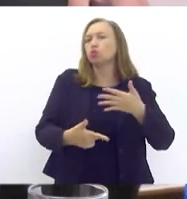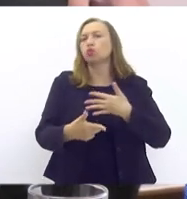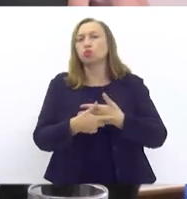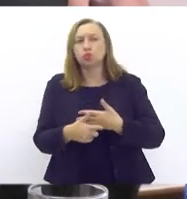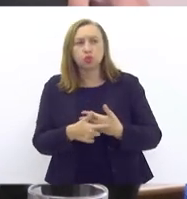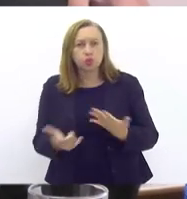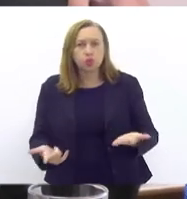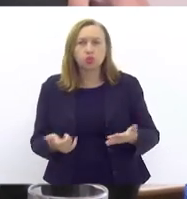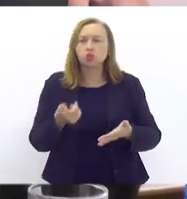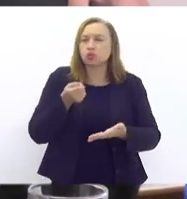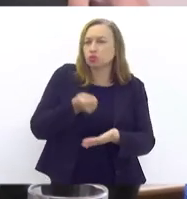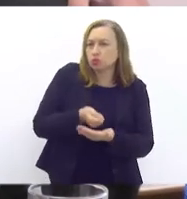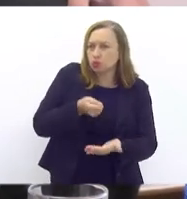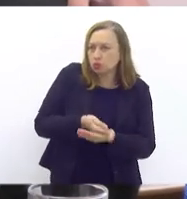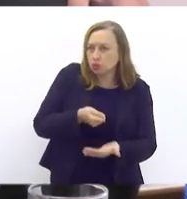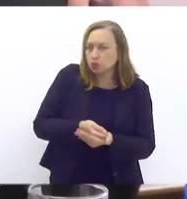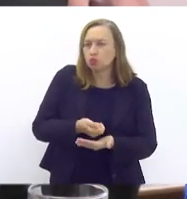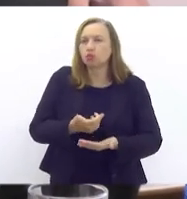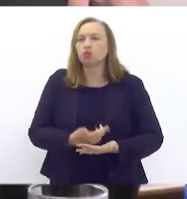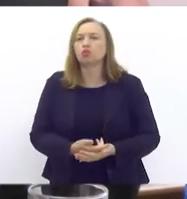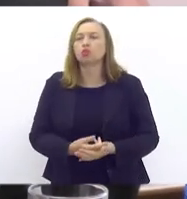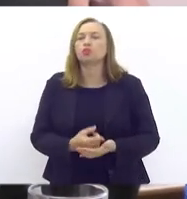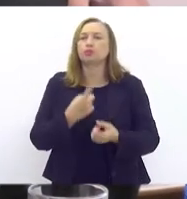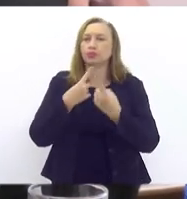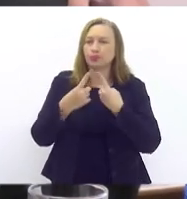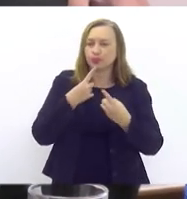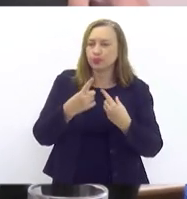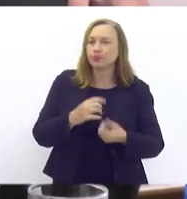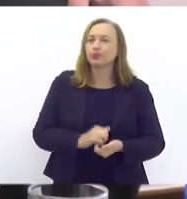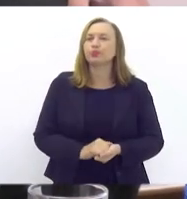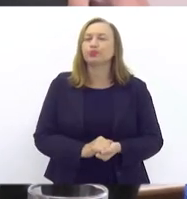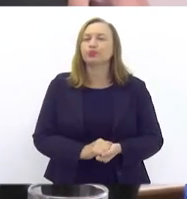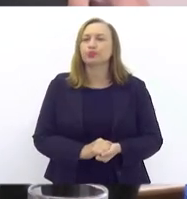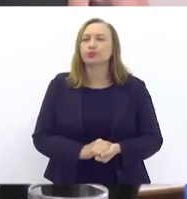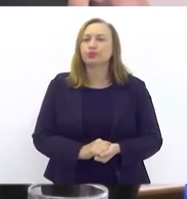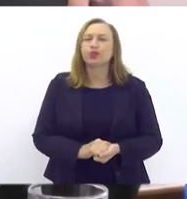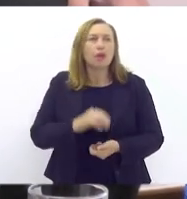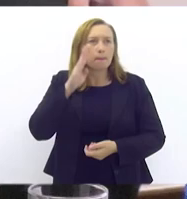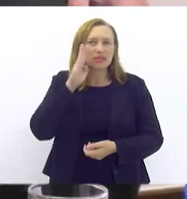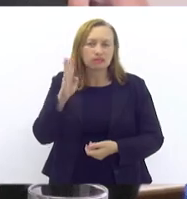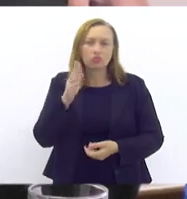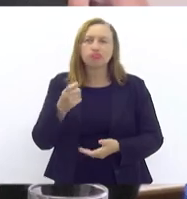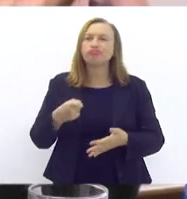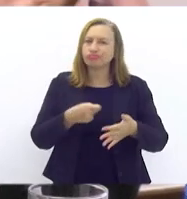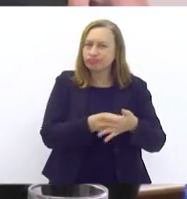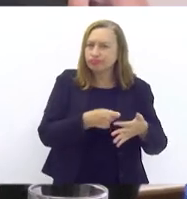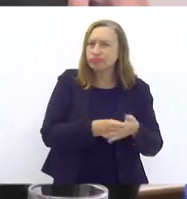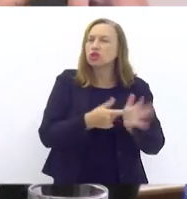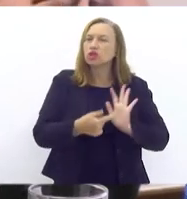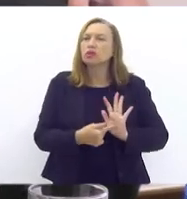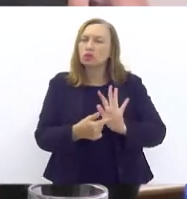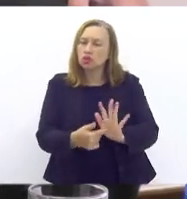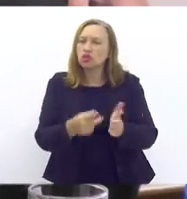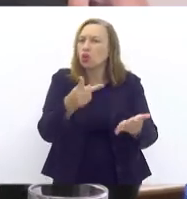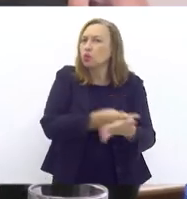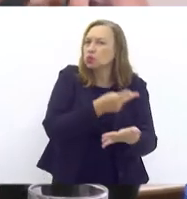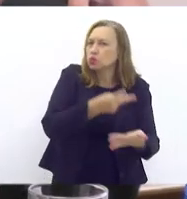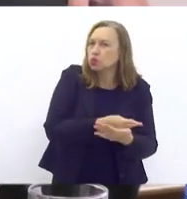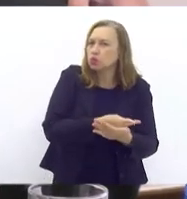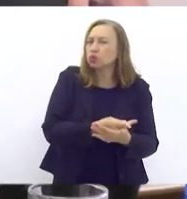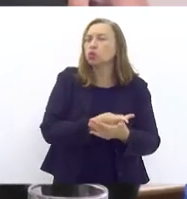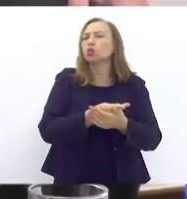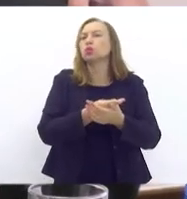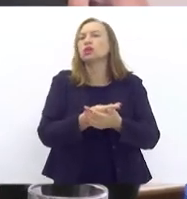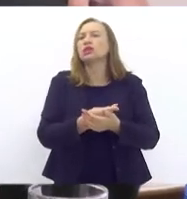de de cobrança discursiva né de de principalmente de denúncia de demonstrar as erronia de